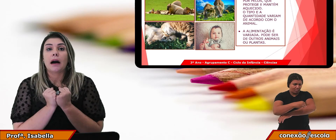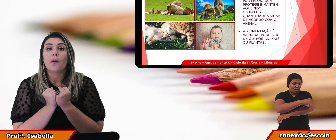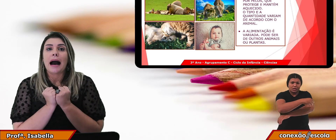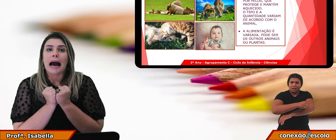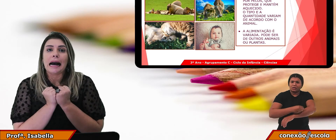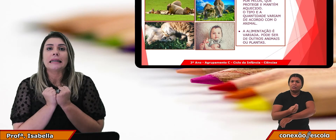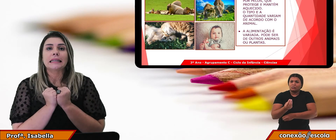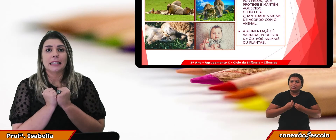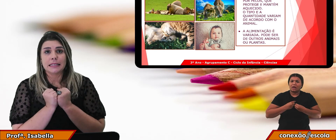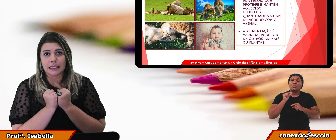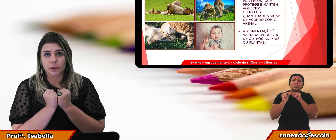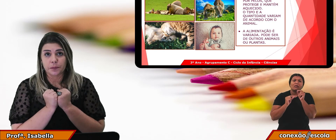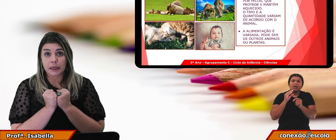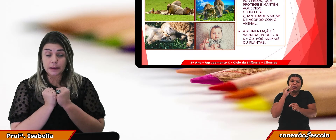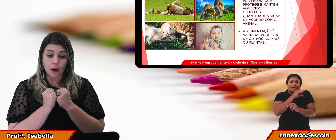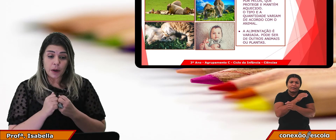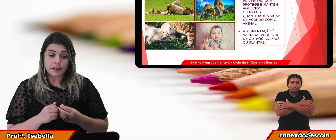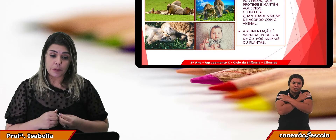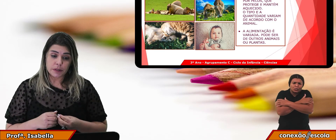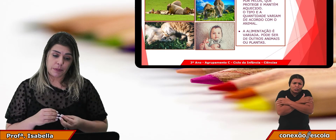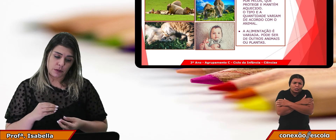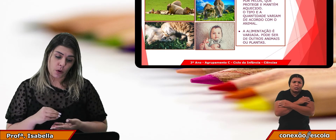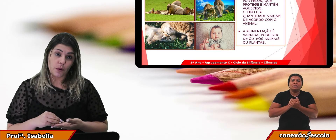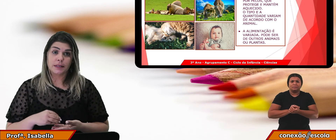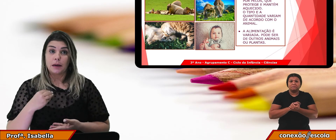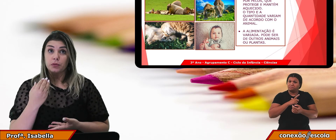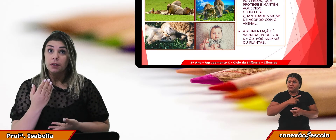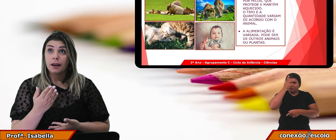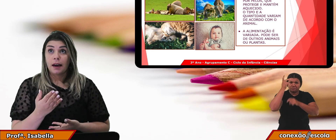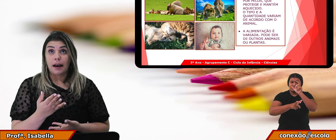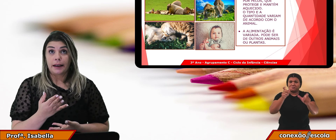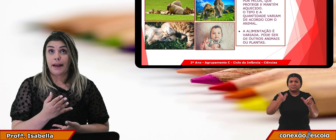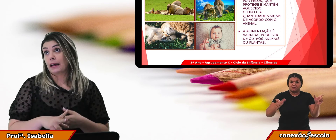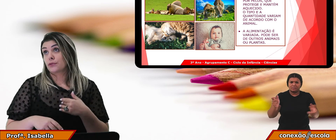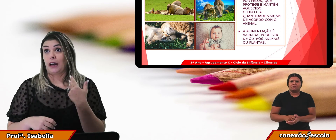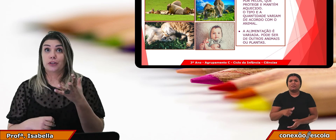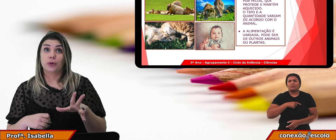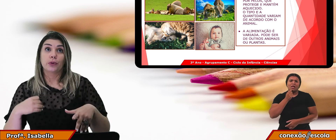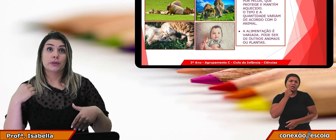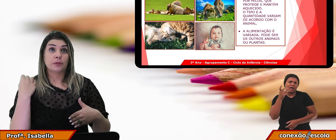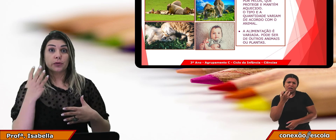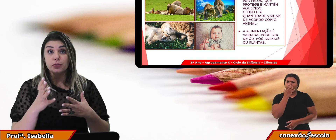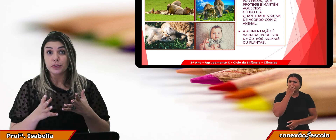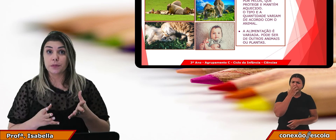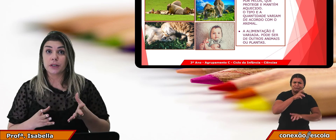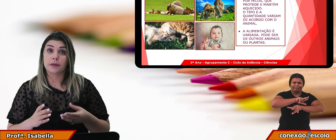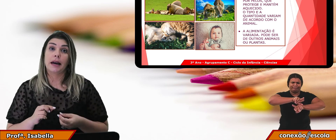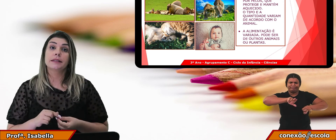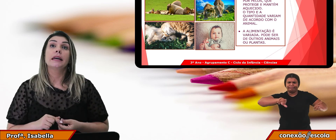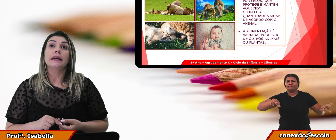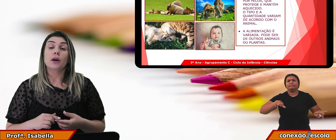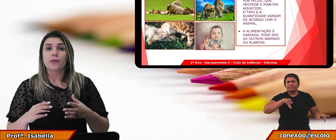o animal aquecido. Então, temos pessoas, temos gatos, cachorros, temos outros tipos